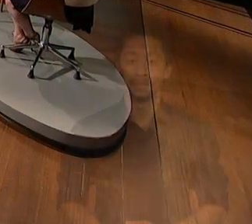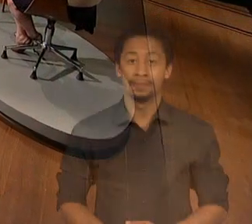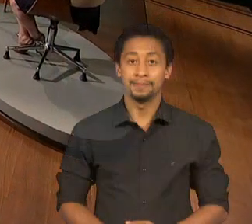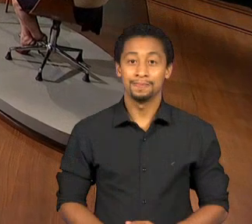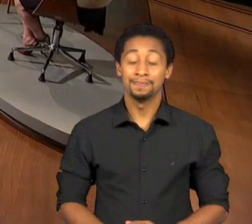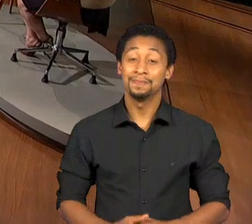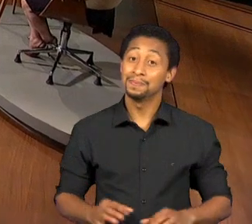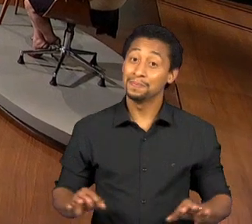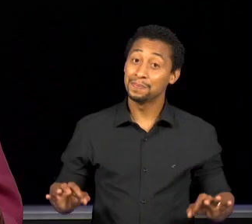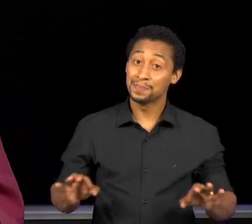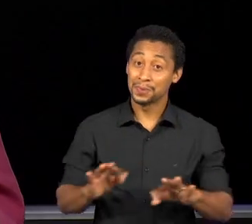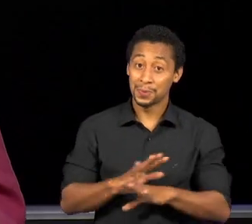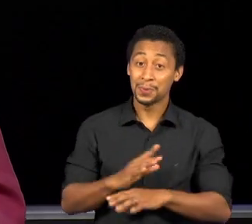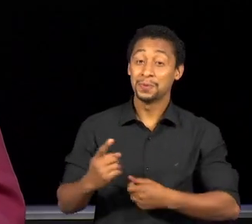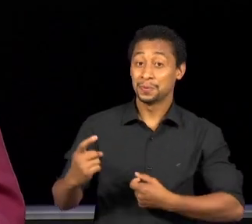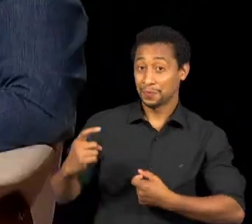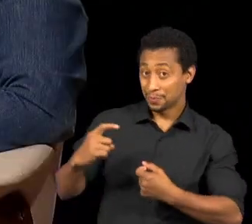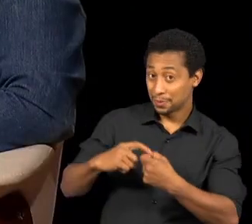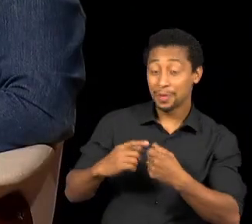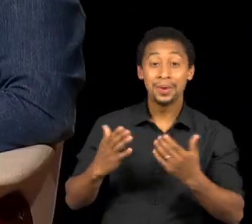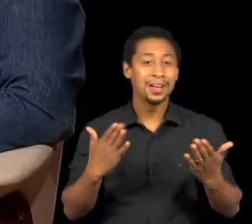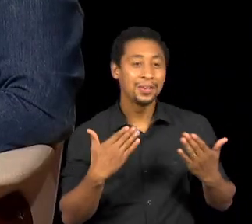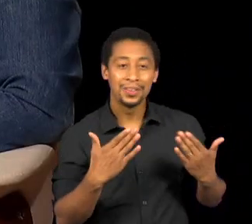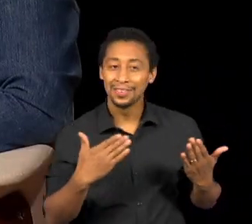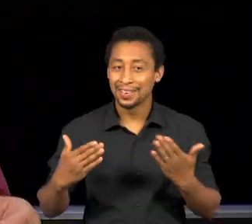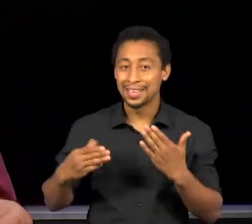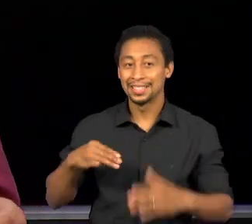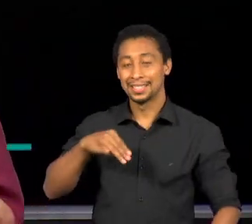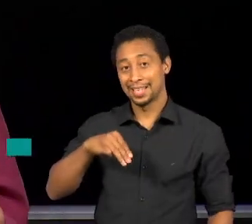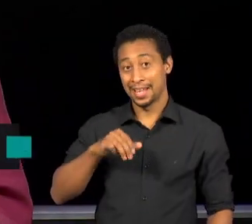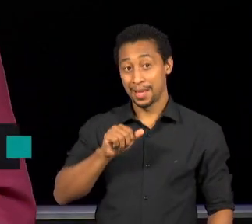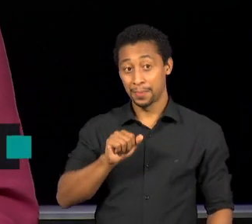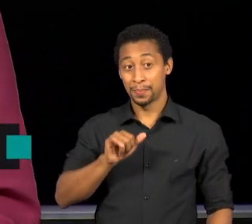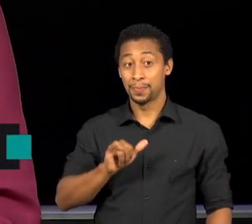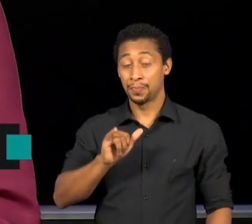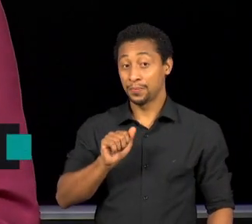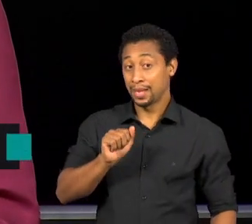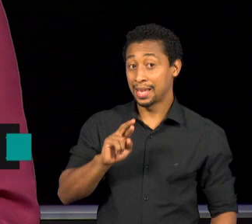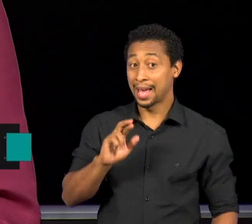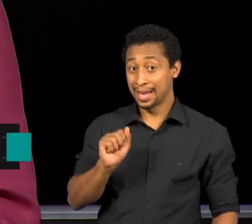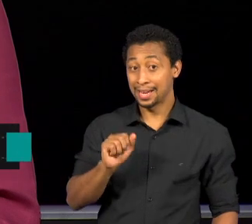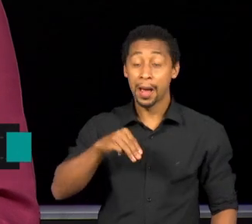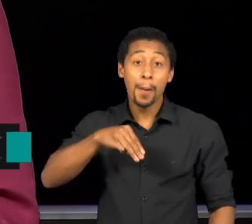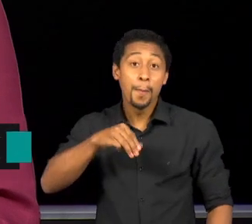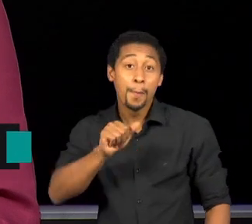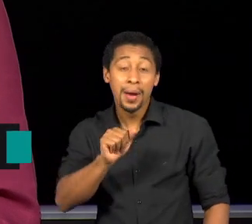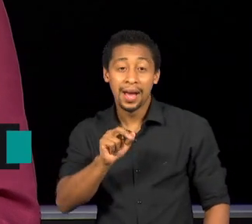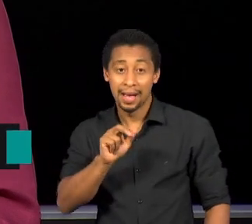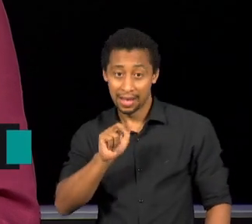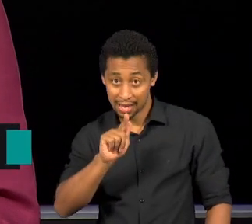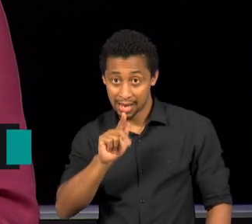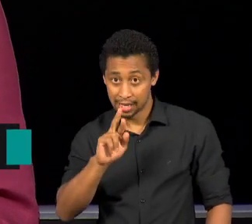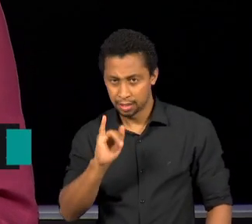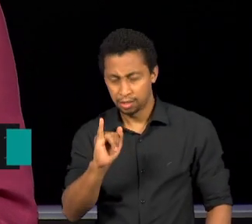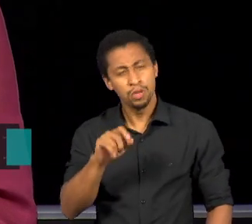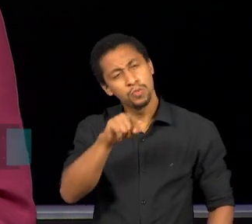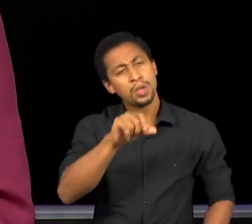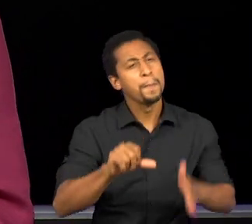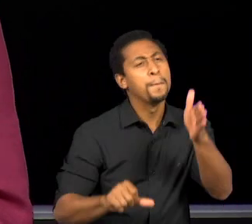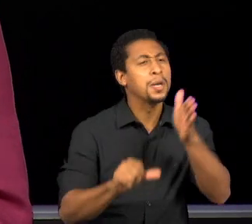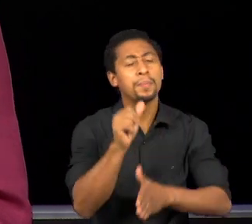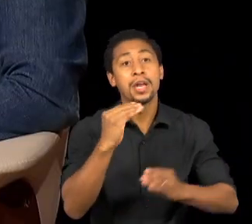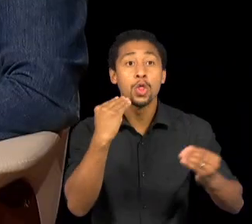Pronto, estamos de volta para a nossa conversa com a Maiara Magri. Maiara, seu primeiro trabalho profissional foi na novela Os Adolescentes, né?